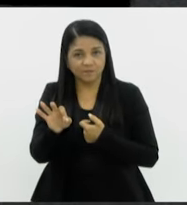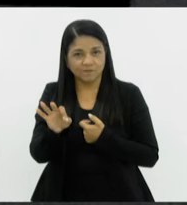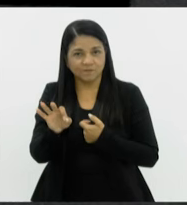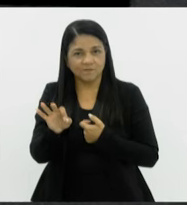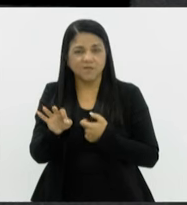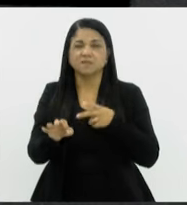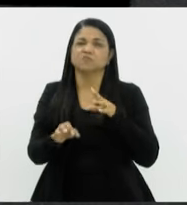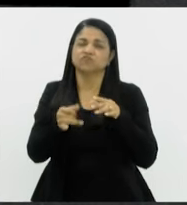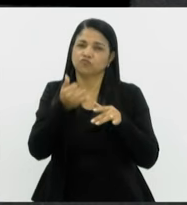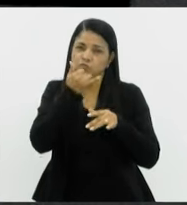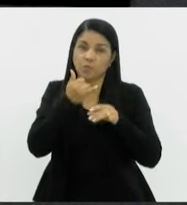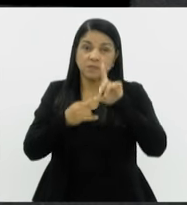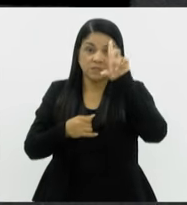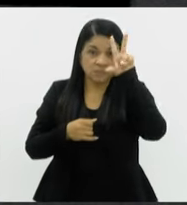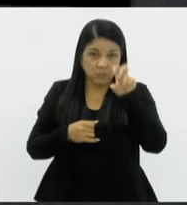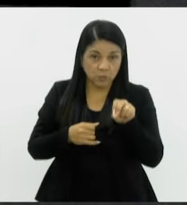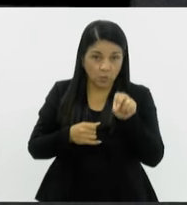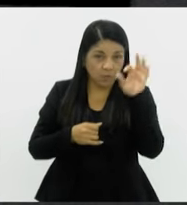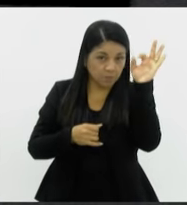50%